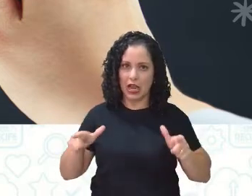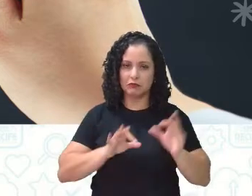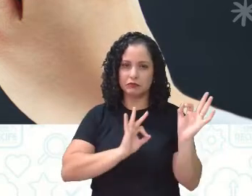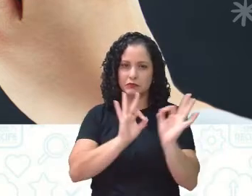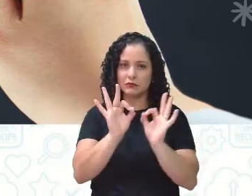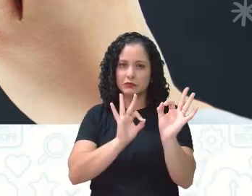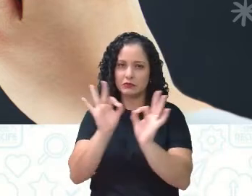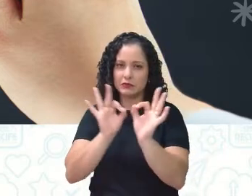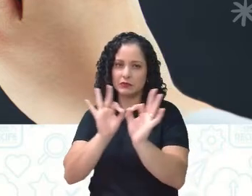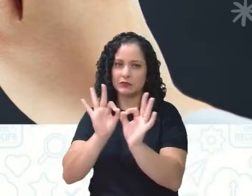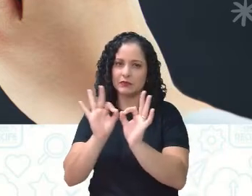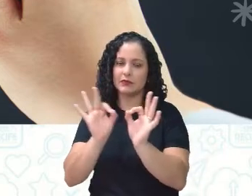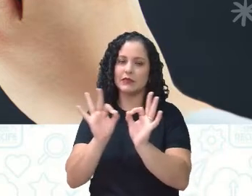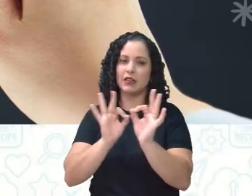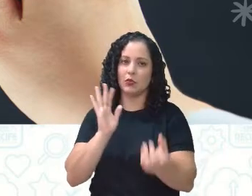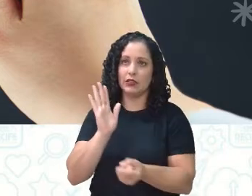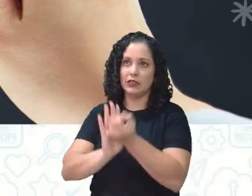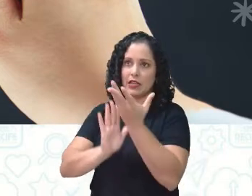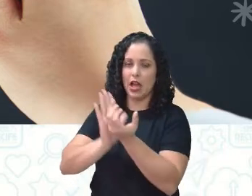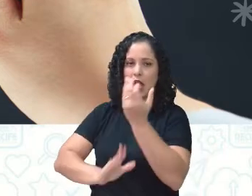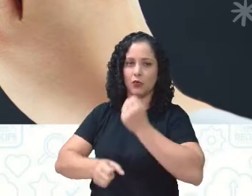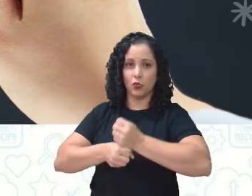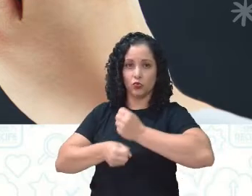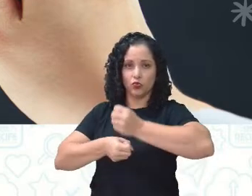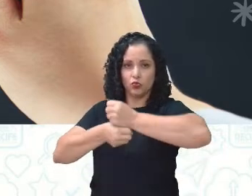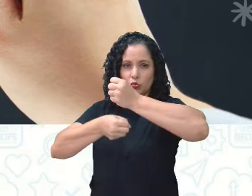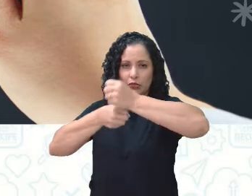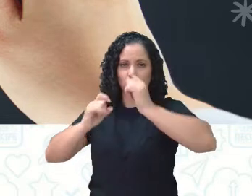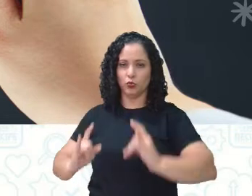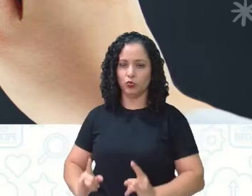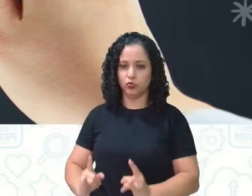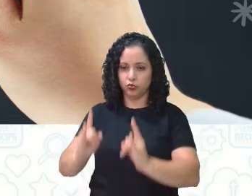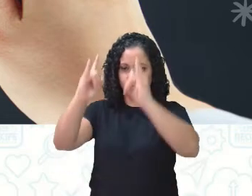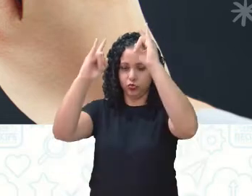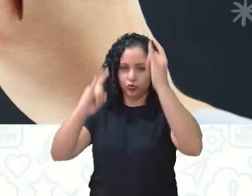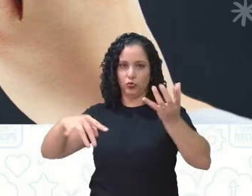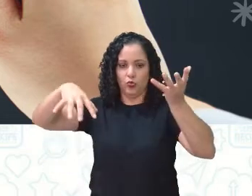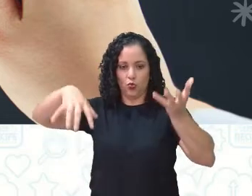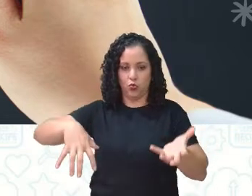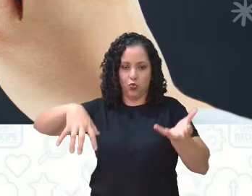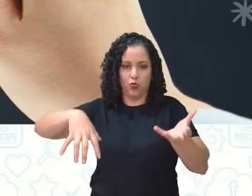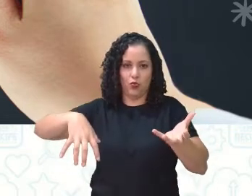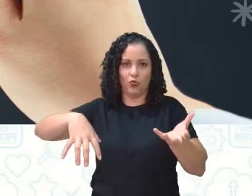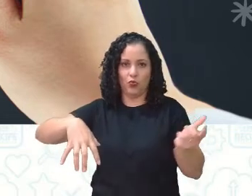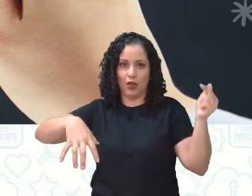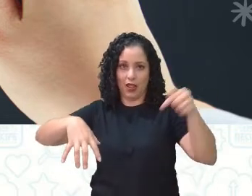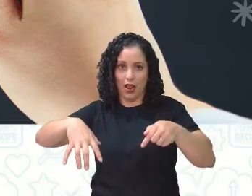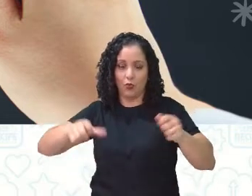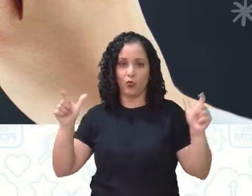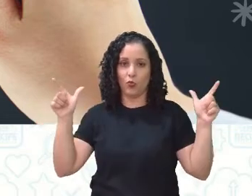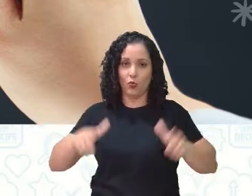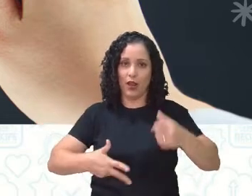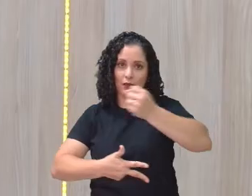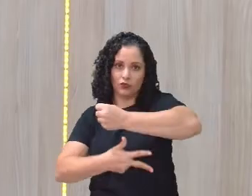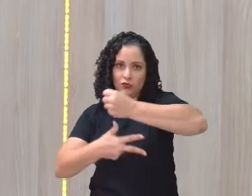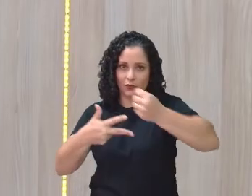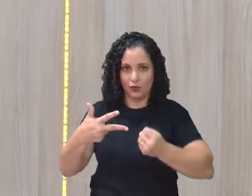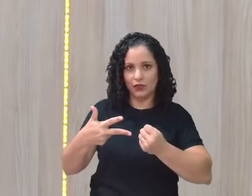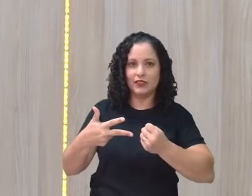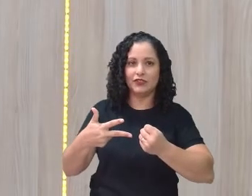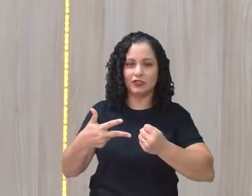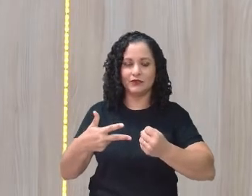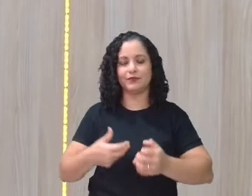aí modelado, construído, pensado justamente para ser a sede, né, desses três